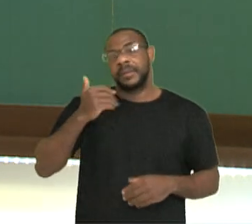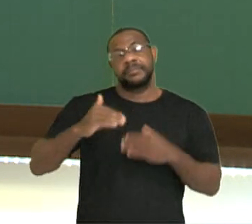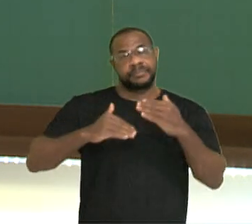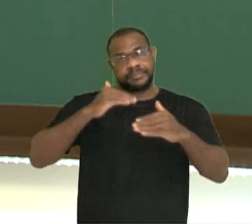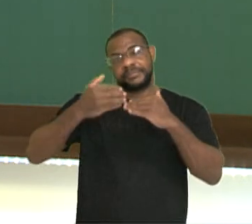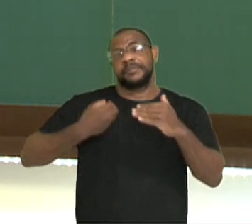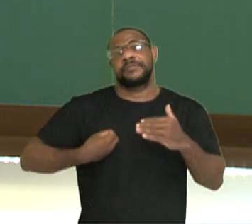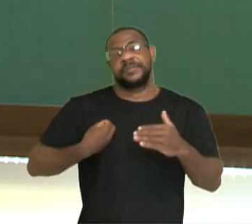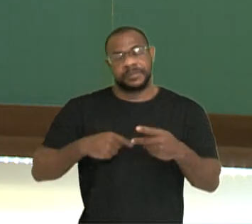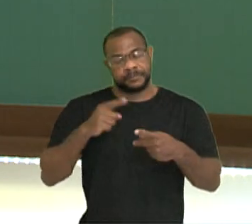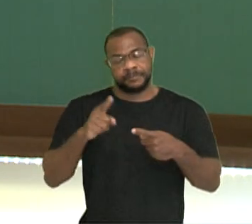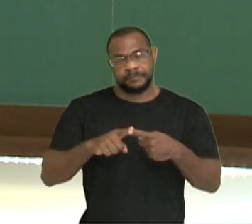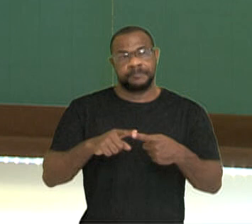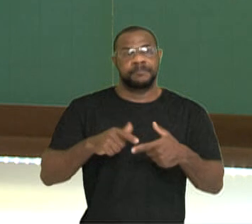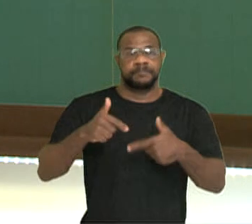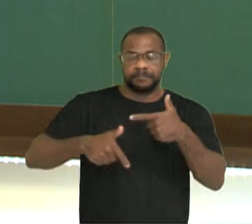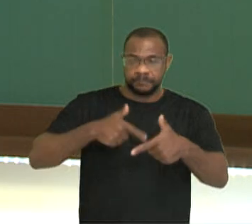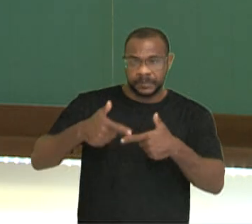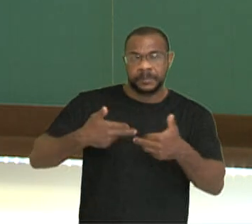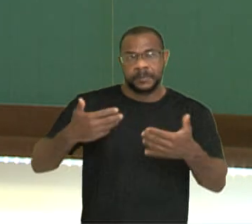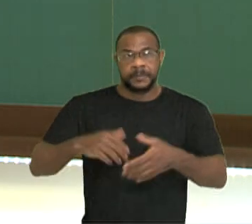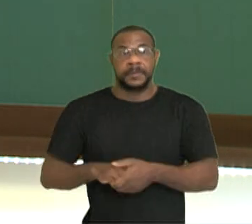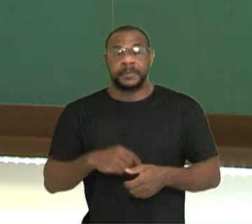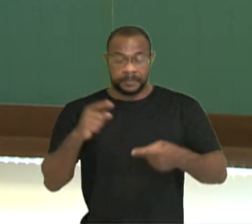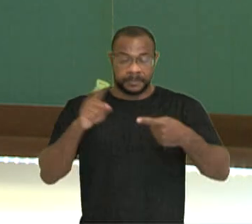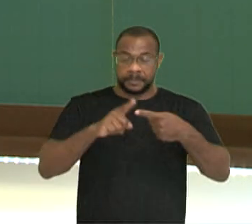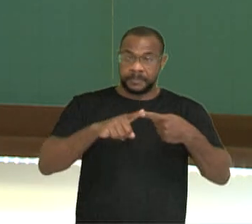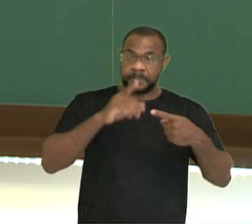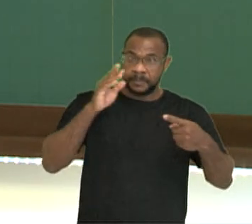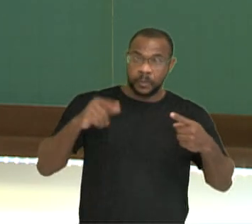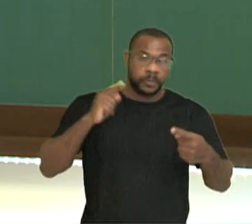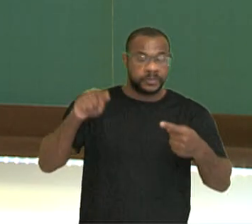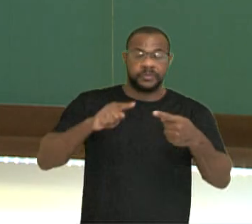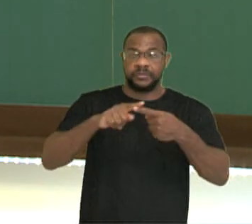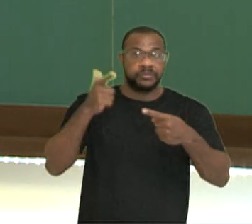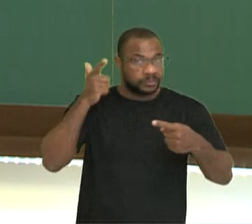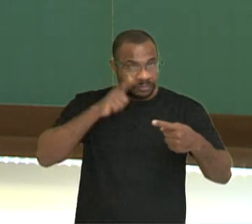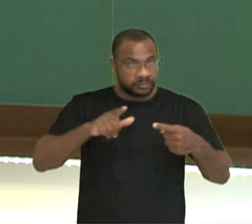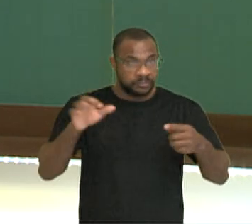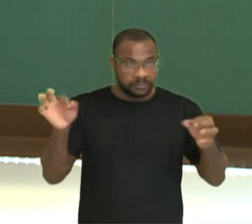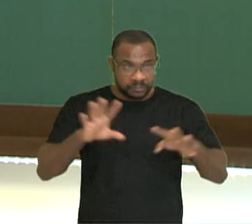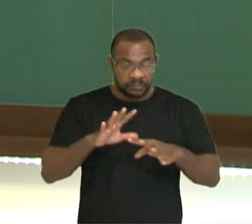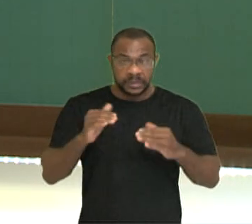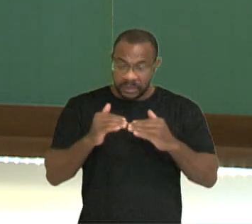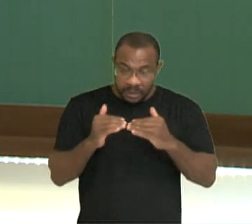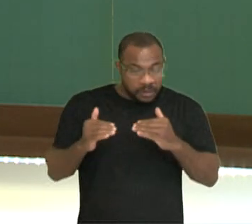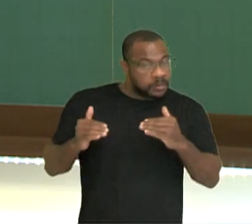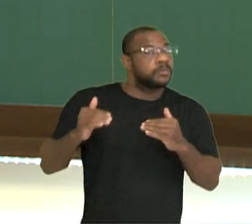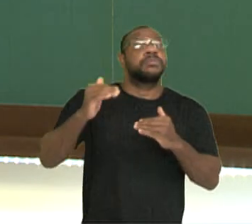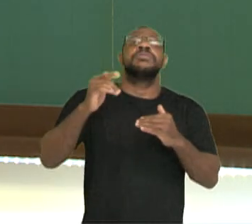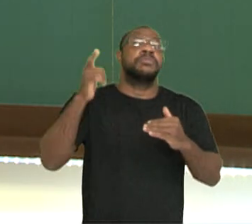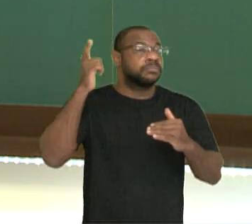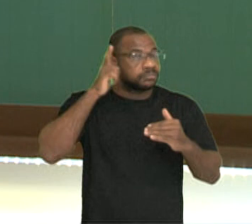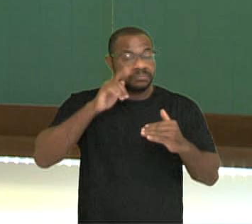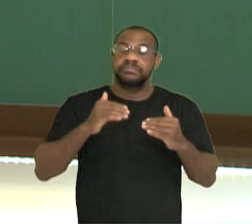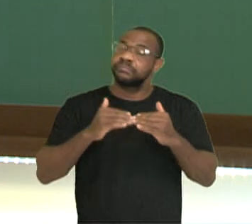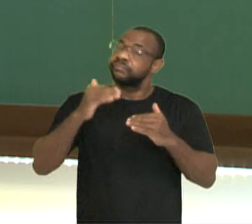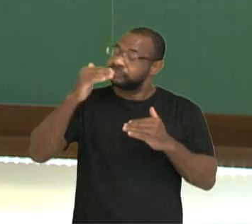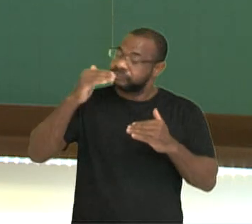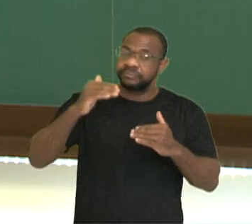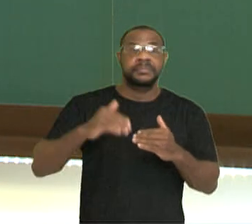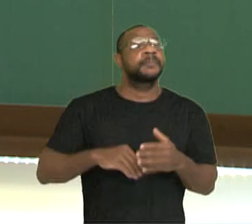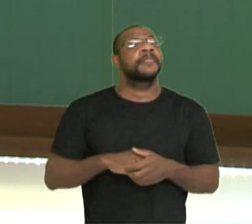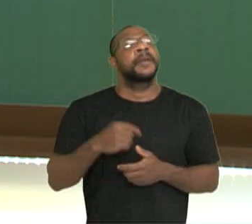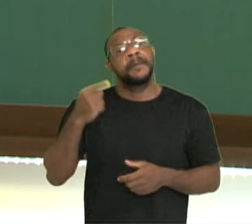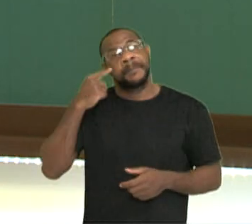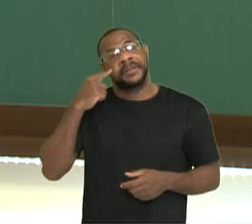dessa população em geral. Atendendo a essa primeira meta, seria ou será um avanço gigantesco nesse sentido. E aí